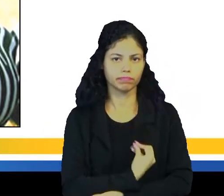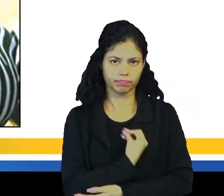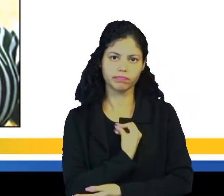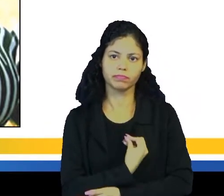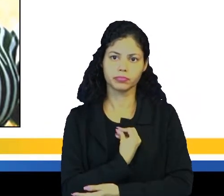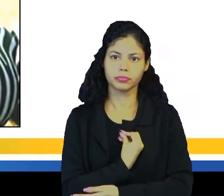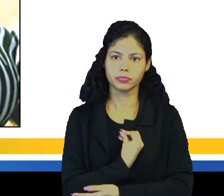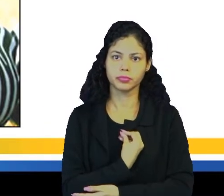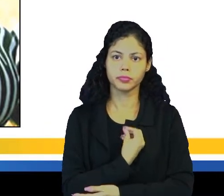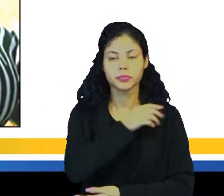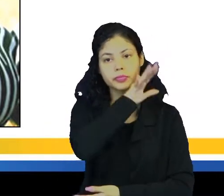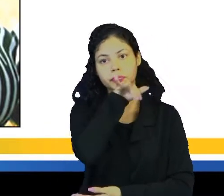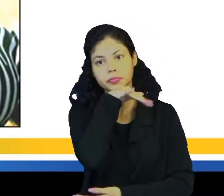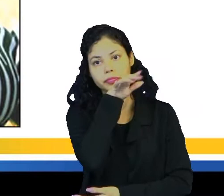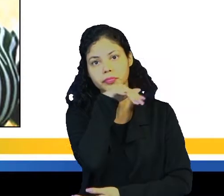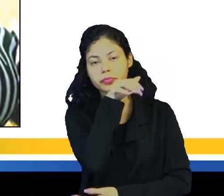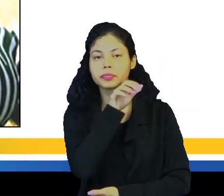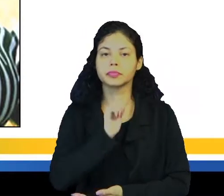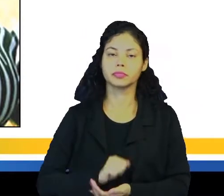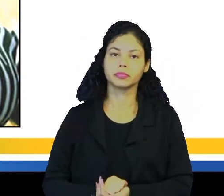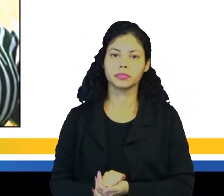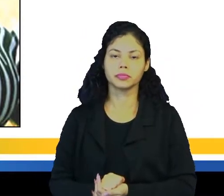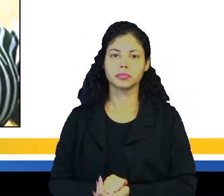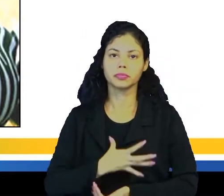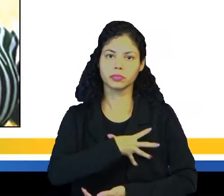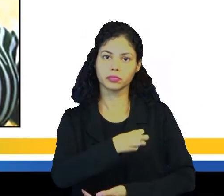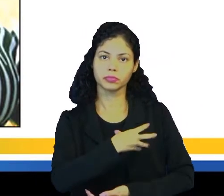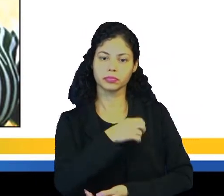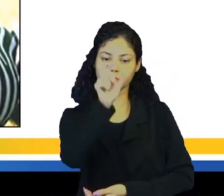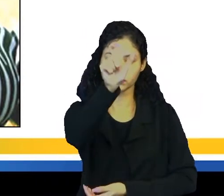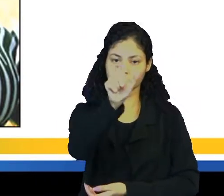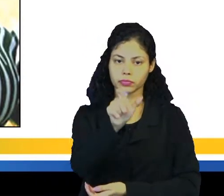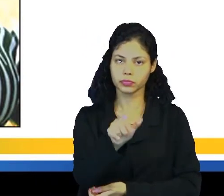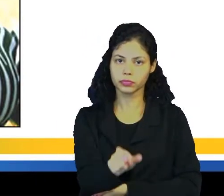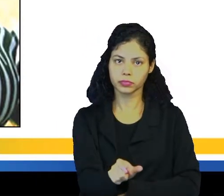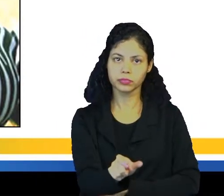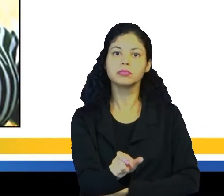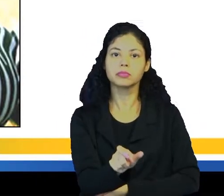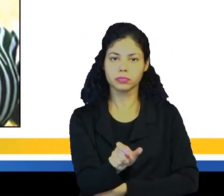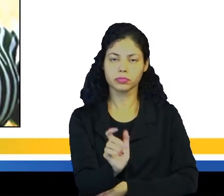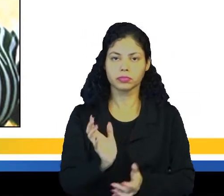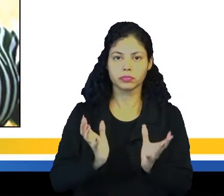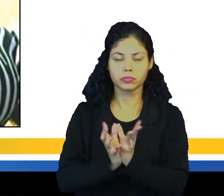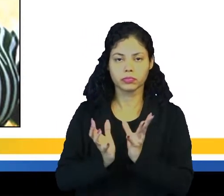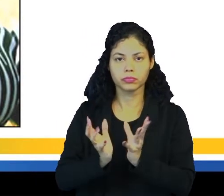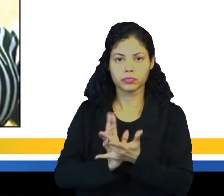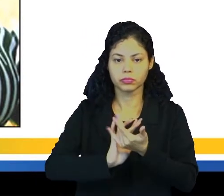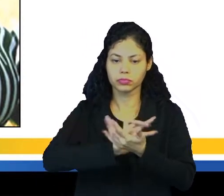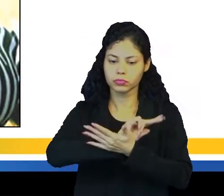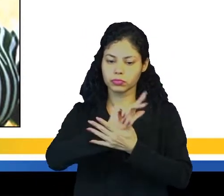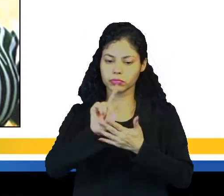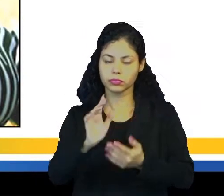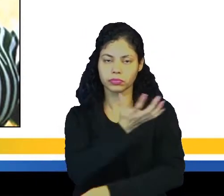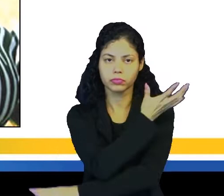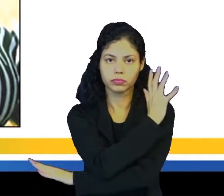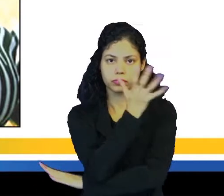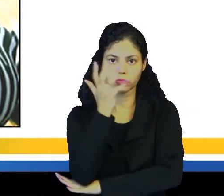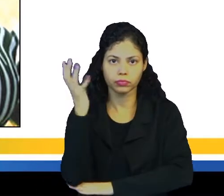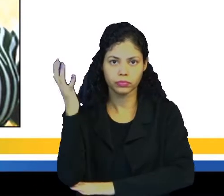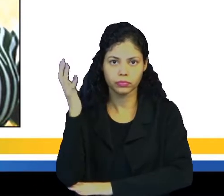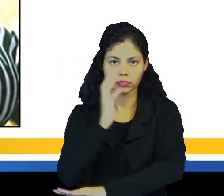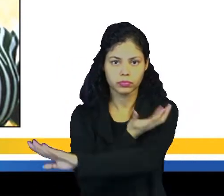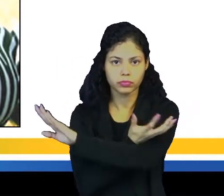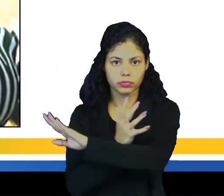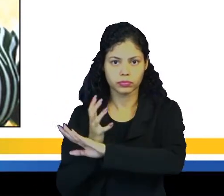Nós temos desde animais vertebrados, nós temos animais invertebrados, nós temos um conjunto de várias plantas, nós temos